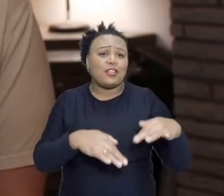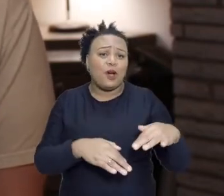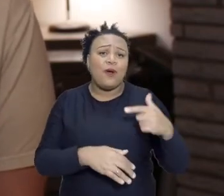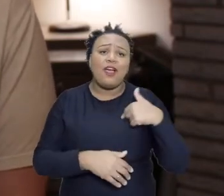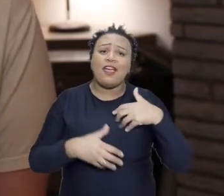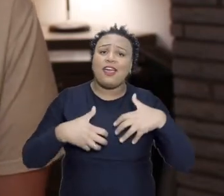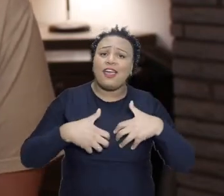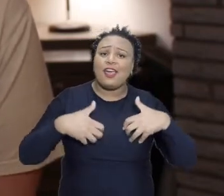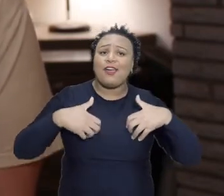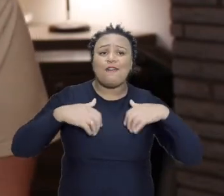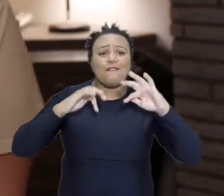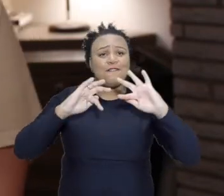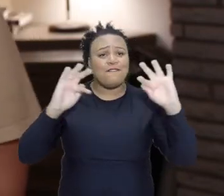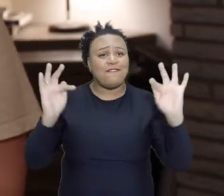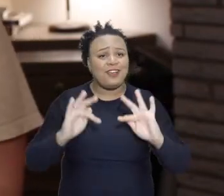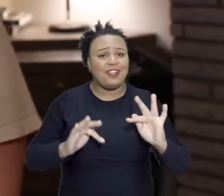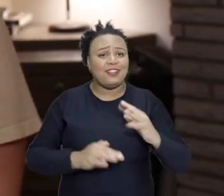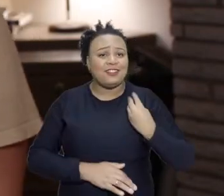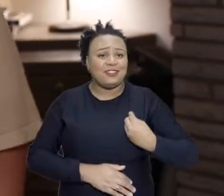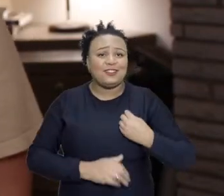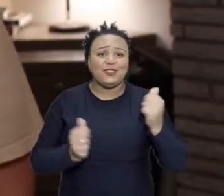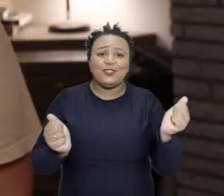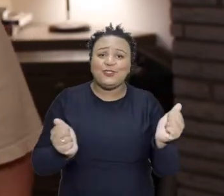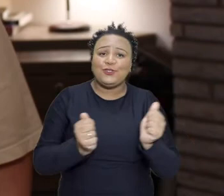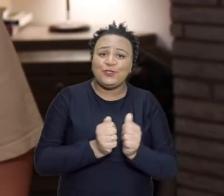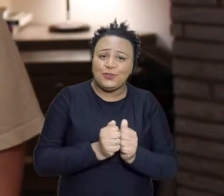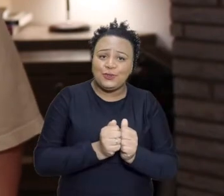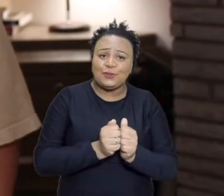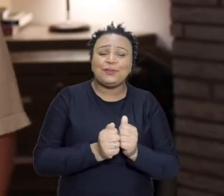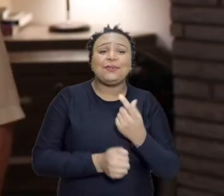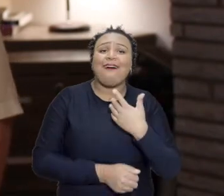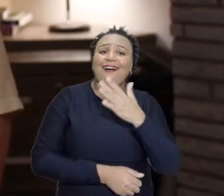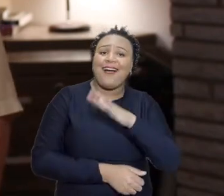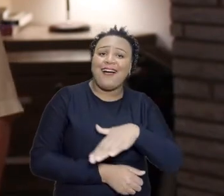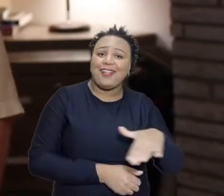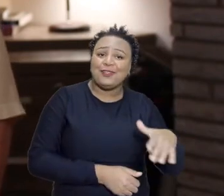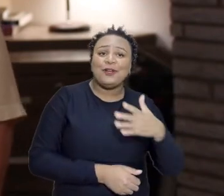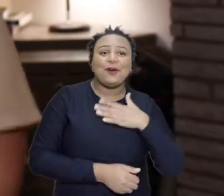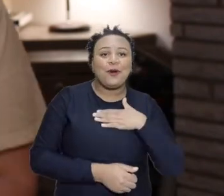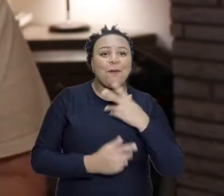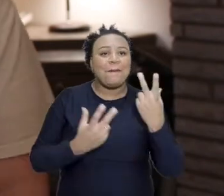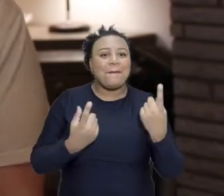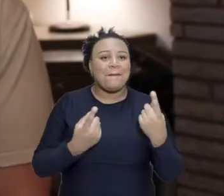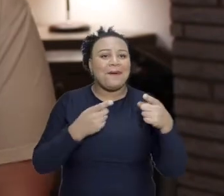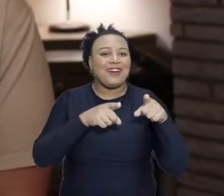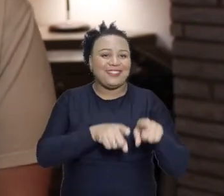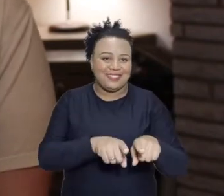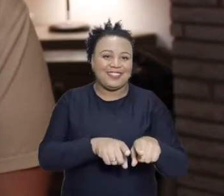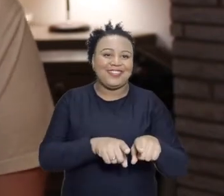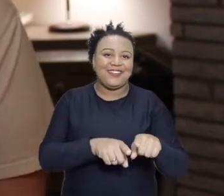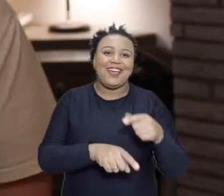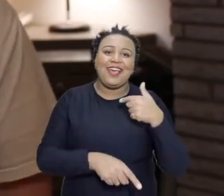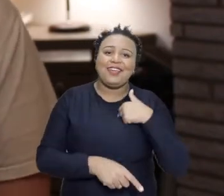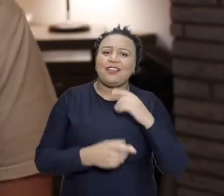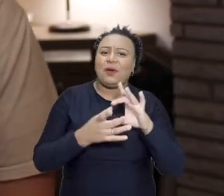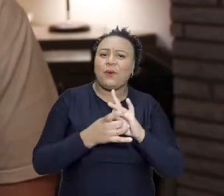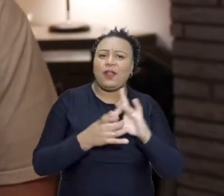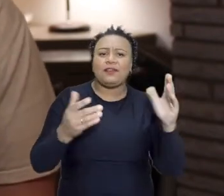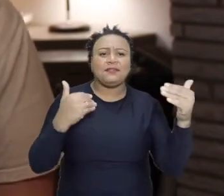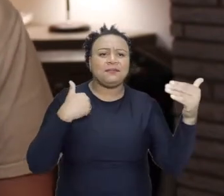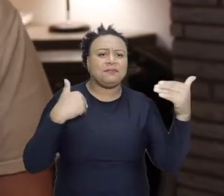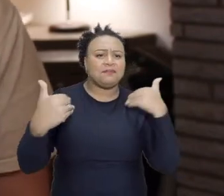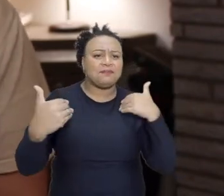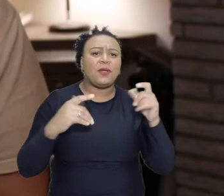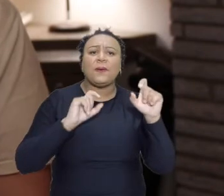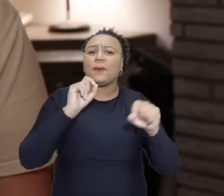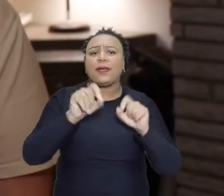de ter vocês aqui comigo, como meus alunos, como meus parceiros. E eu fico à disposição nas minhas redes sociais, caso